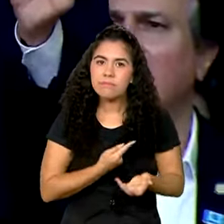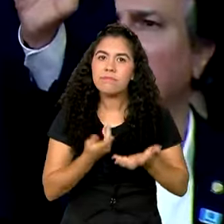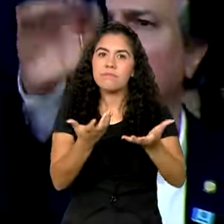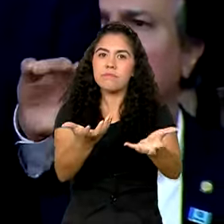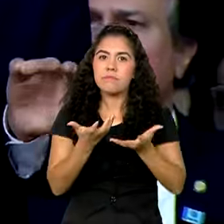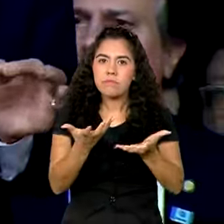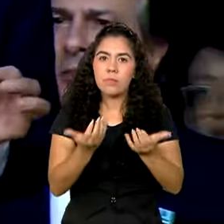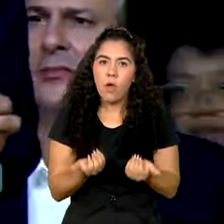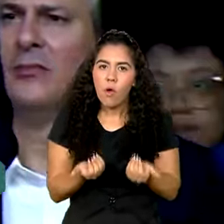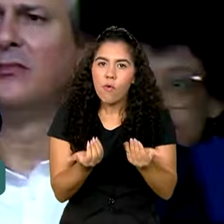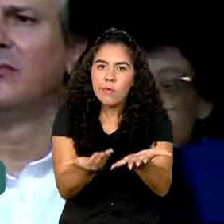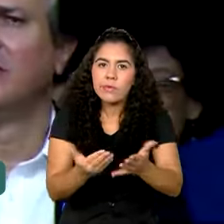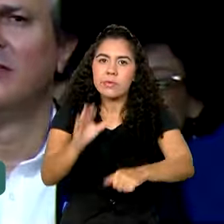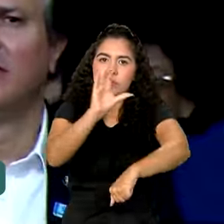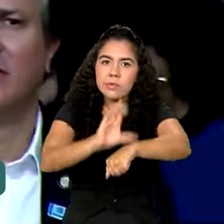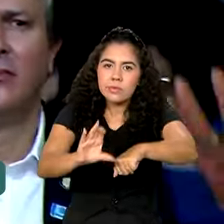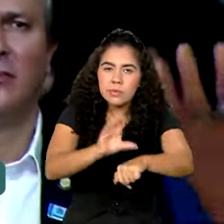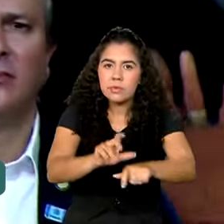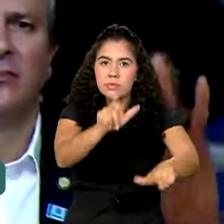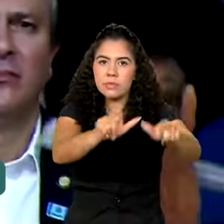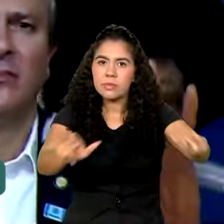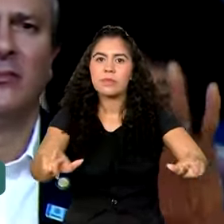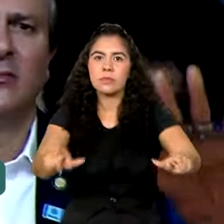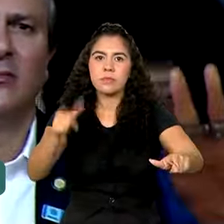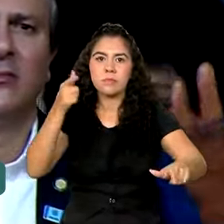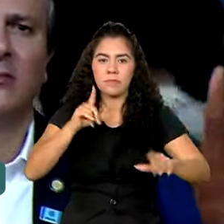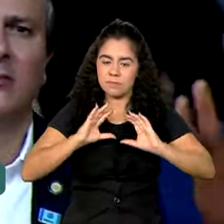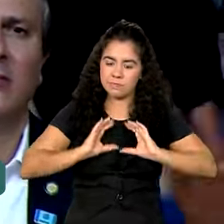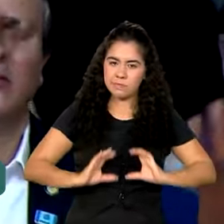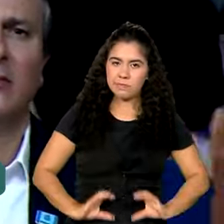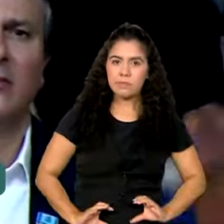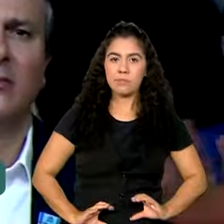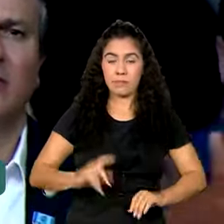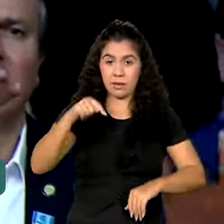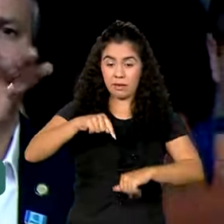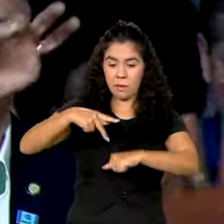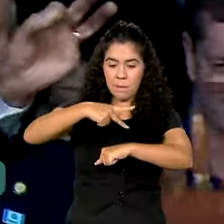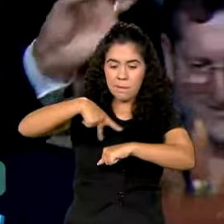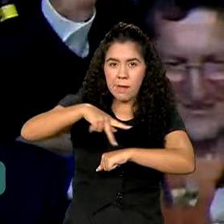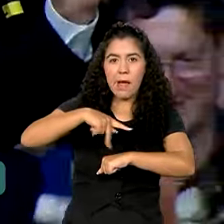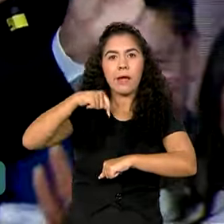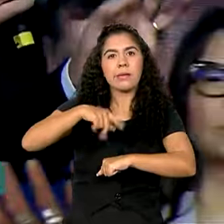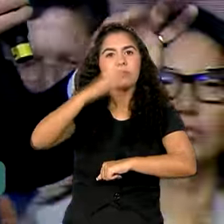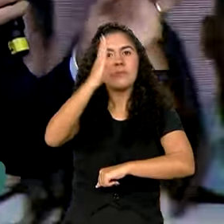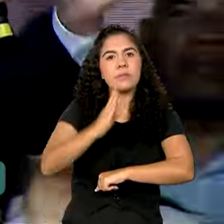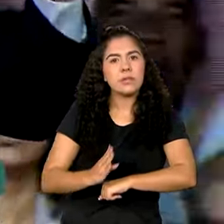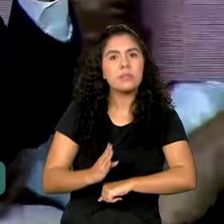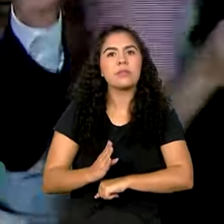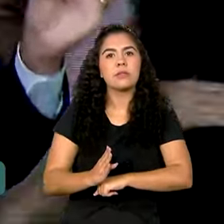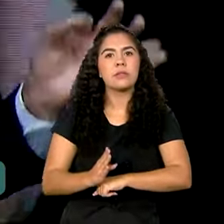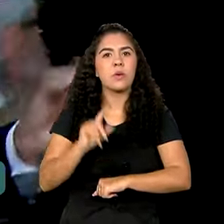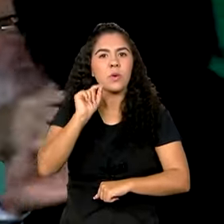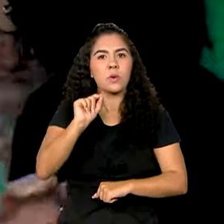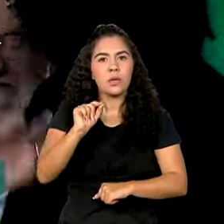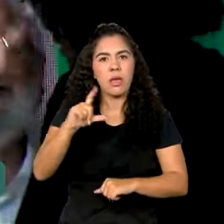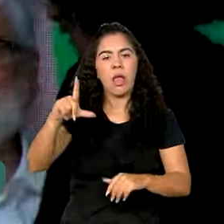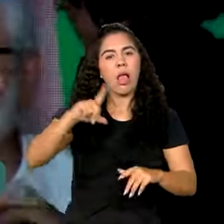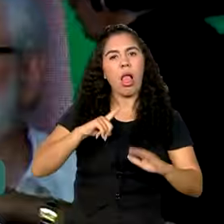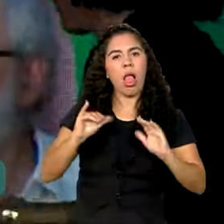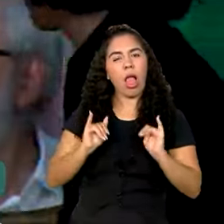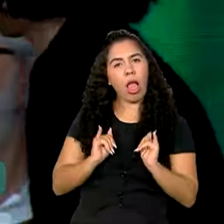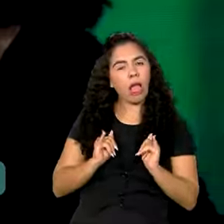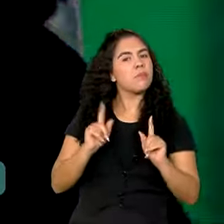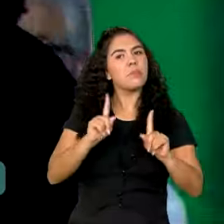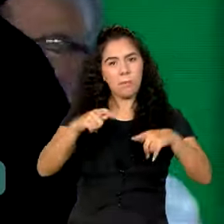cidadãos, porque esse país não pode ser eternamente o exportador de commodities. Esse